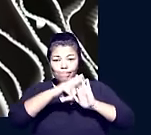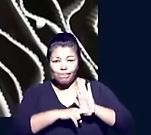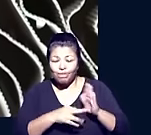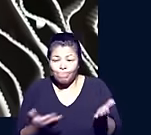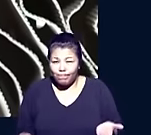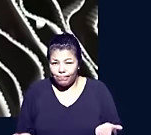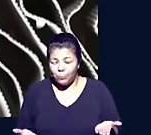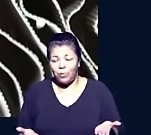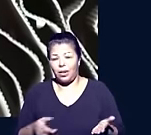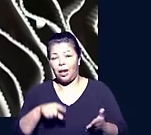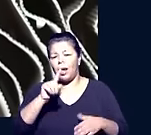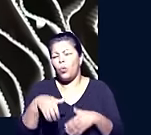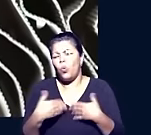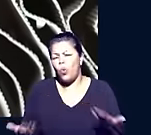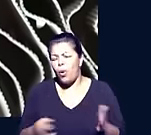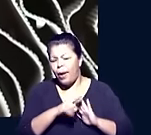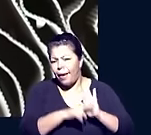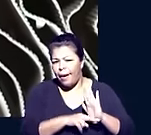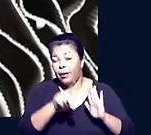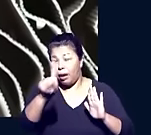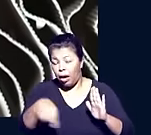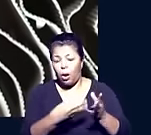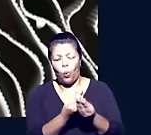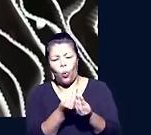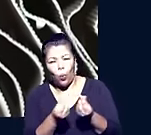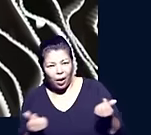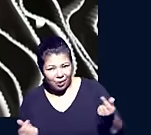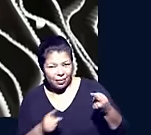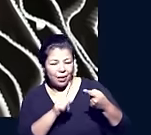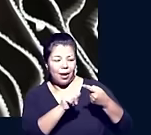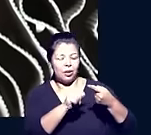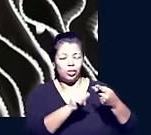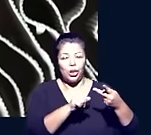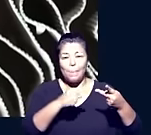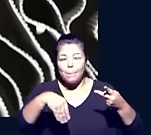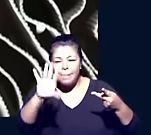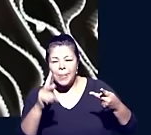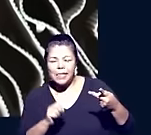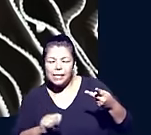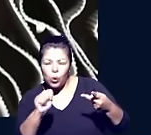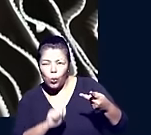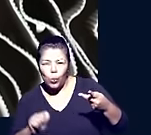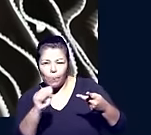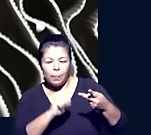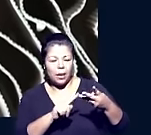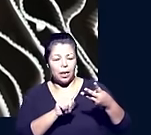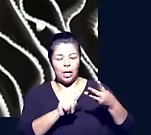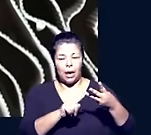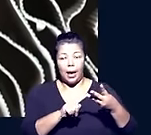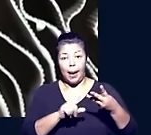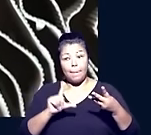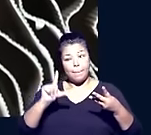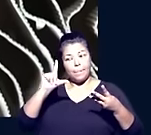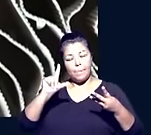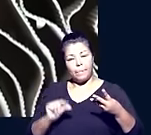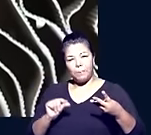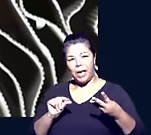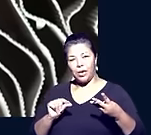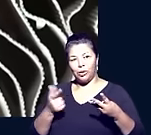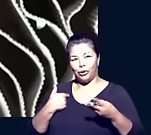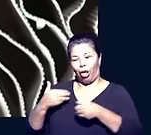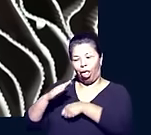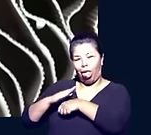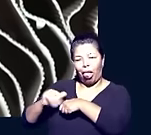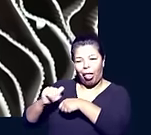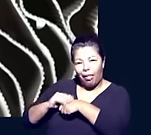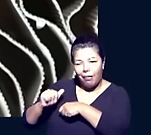qualidade do serviço mais economia menos eh protecionismo essa questão de de de contingenciamento